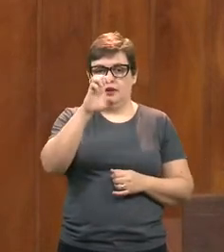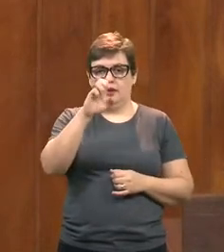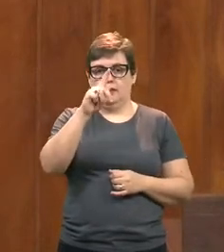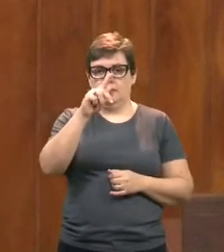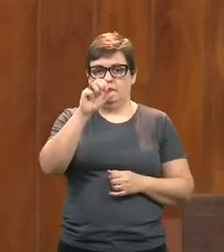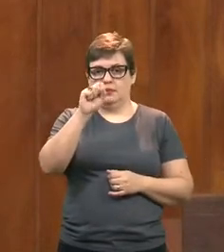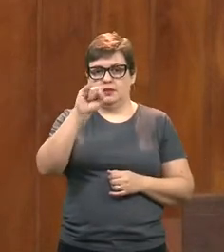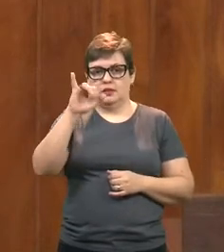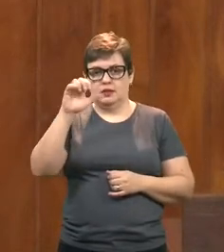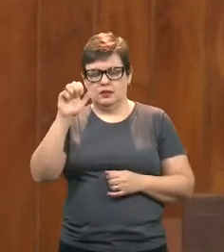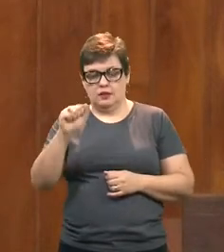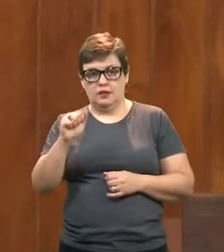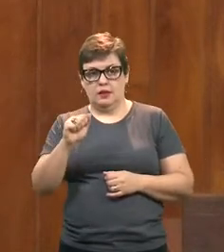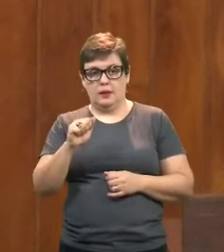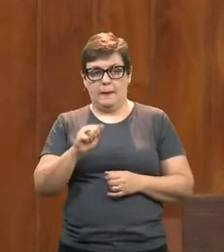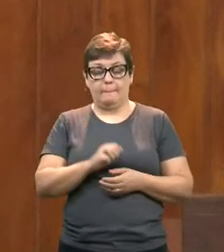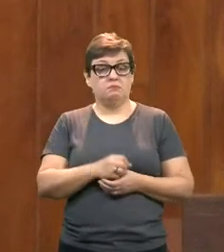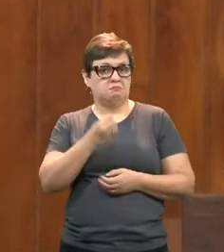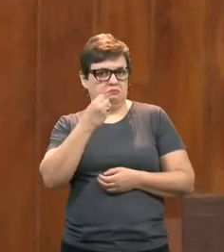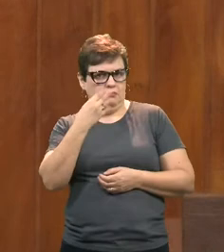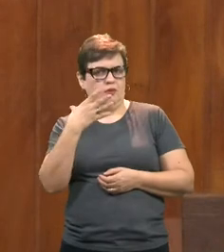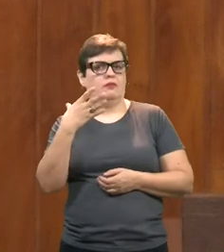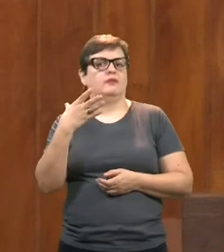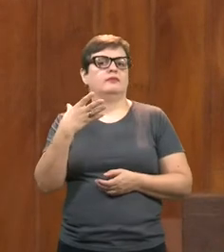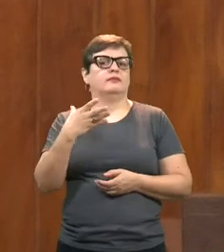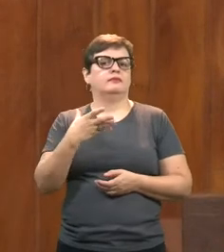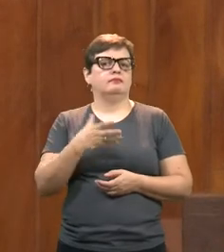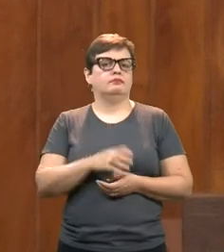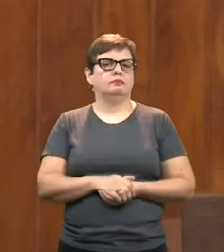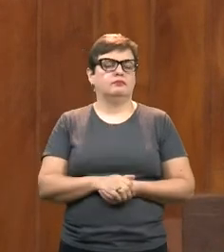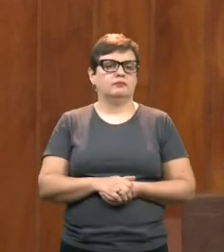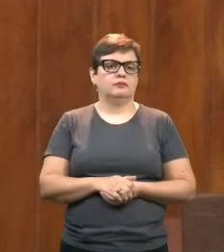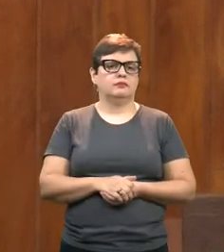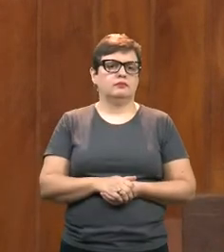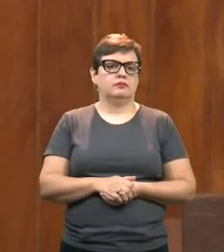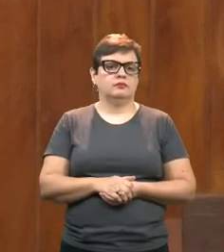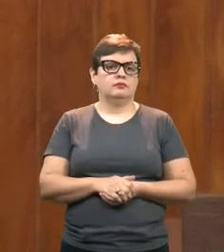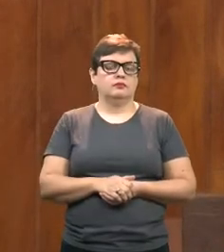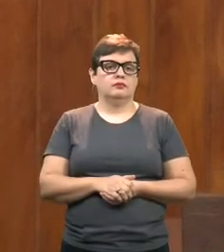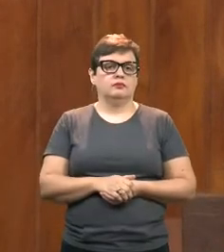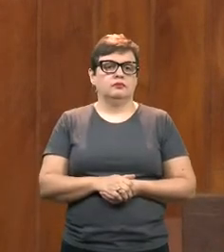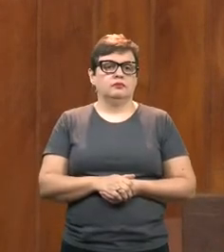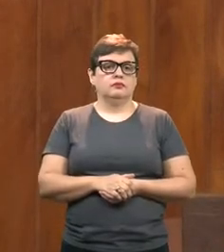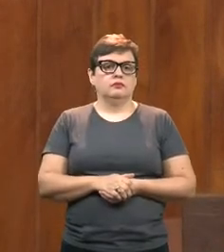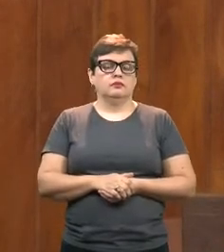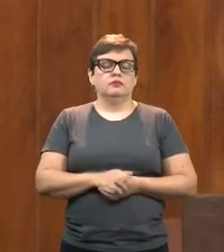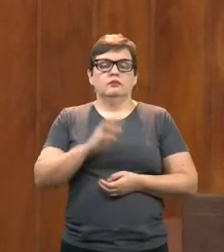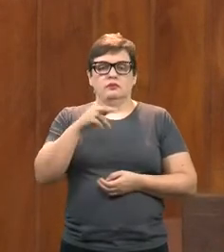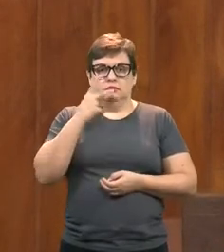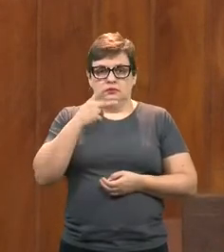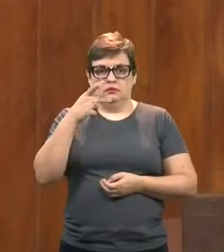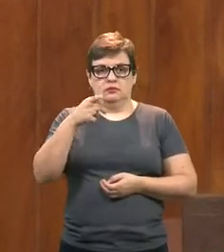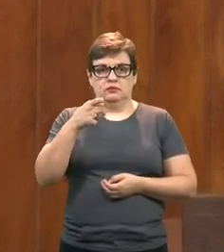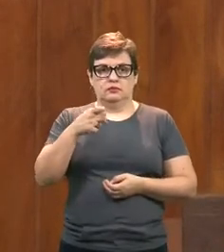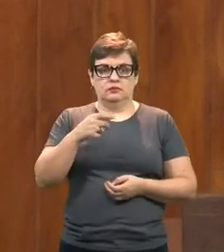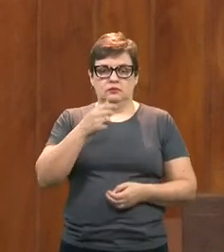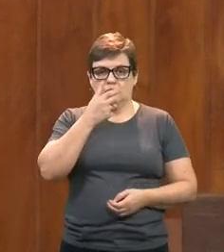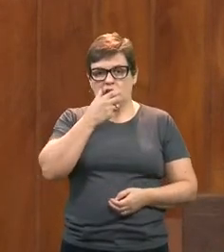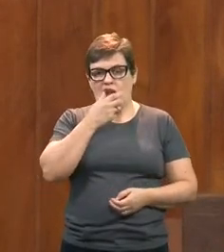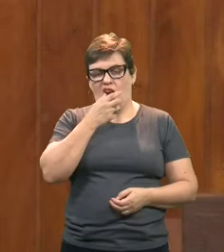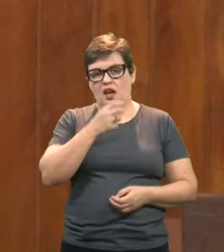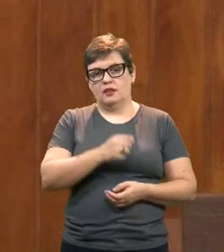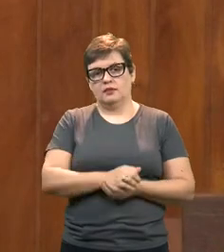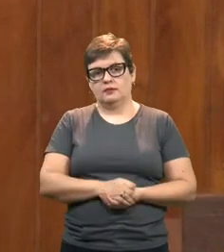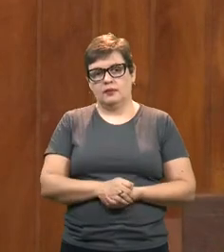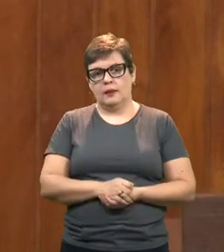aqui. Ok, ótimo. Então, eu consigo. E salvo isso. Salvo isso a regra. A